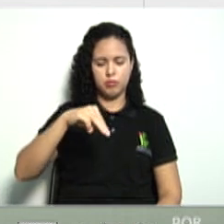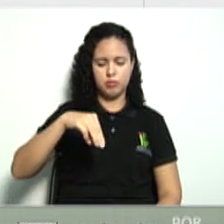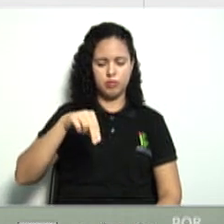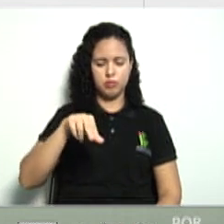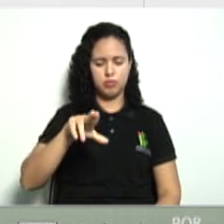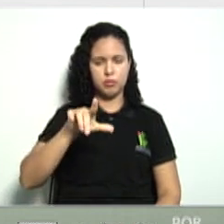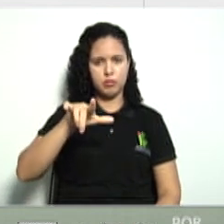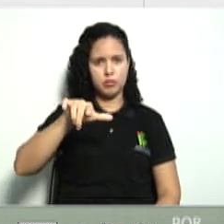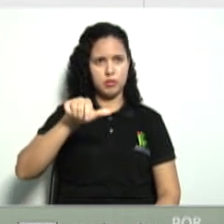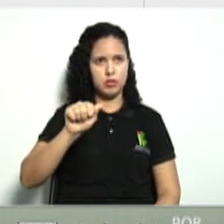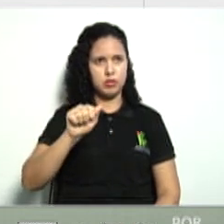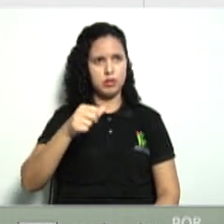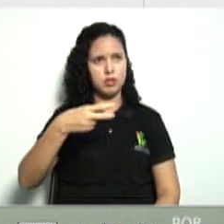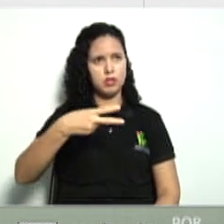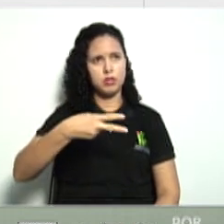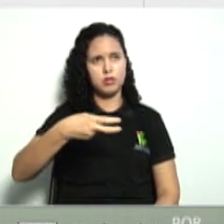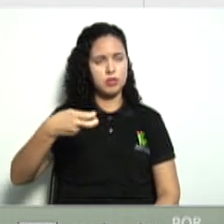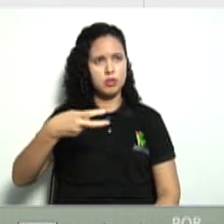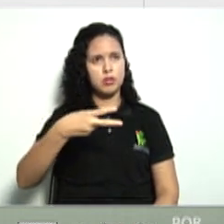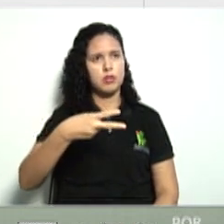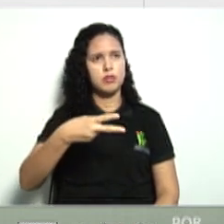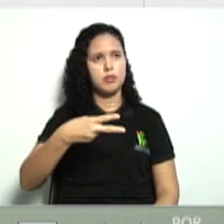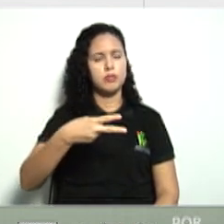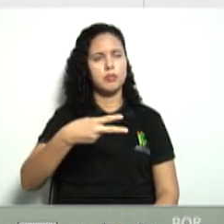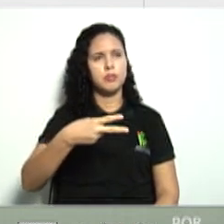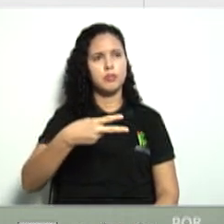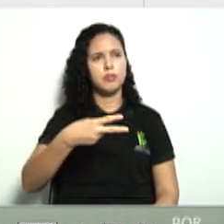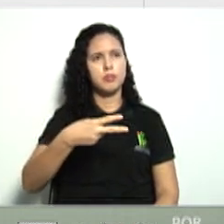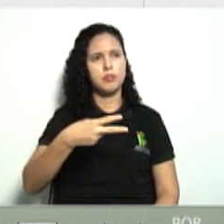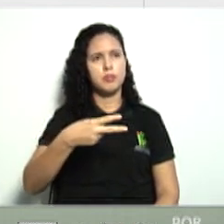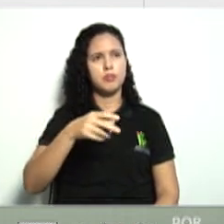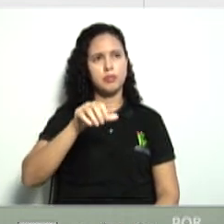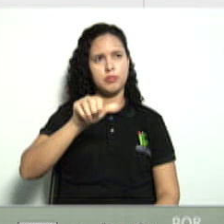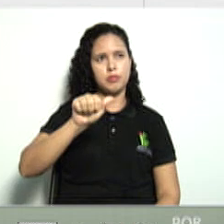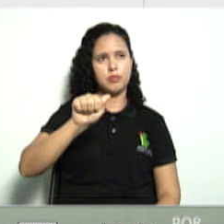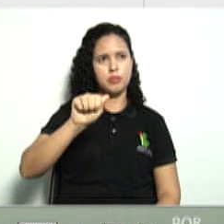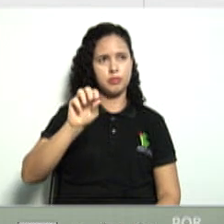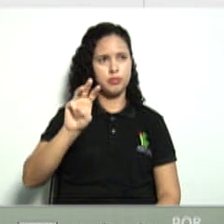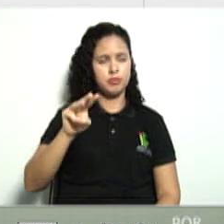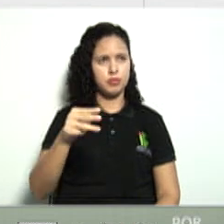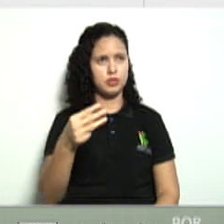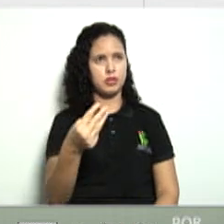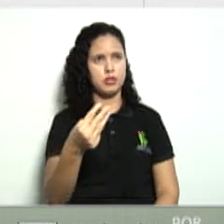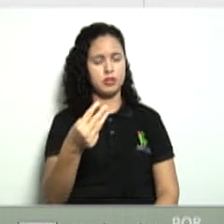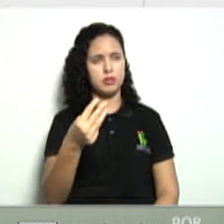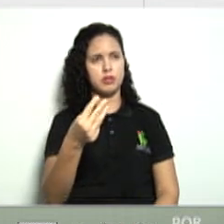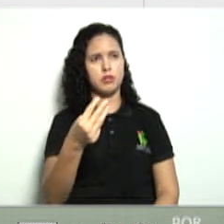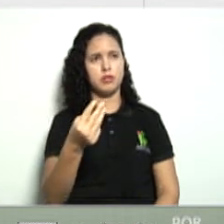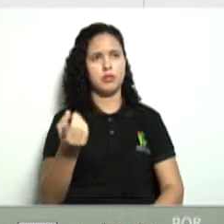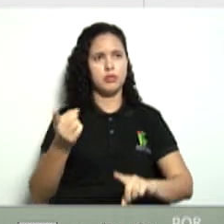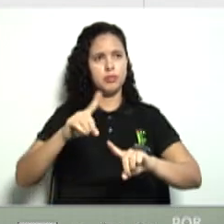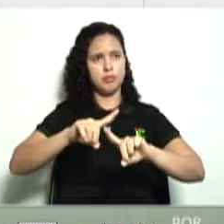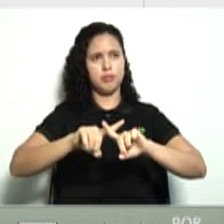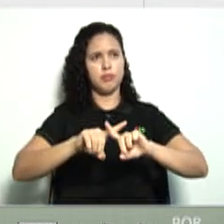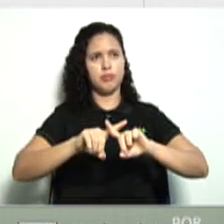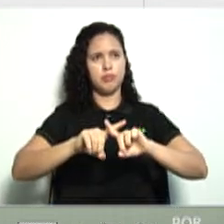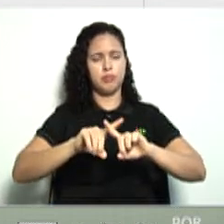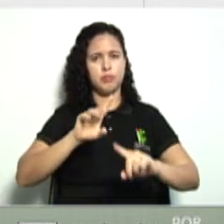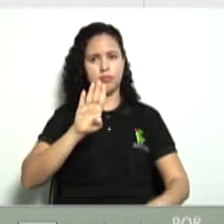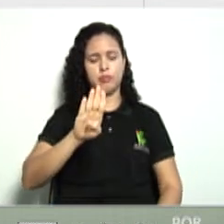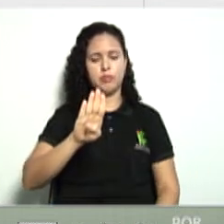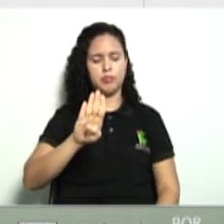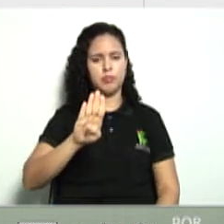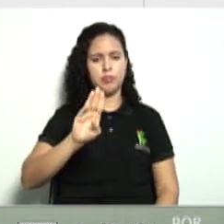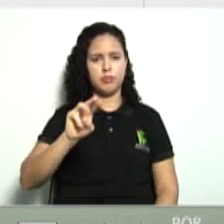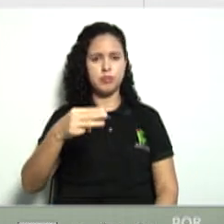que é o quê? É igual que é uma fórmula, certo? A3, que é a célula A na posição 3, vezes a célula B na